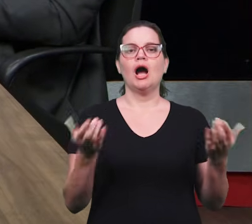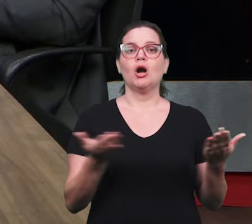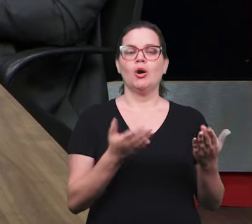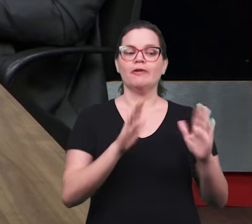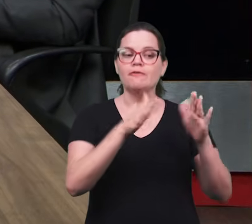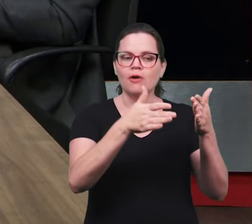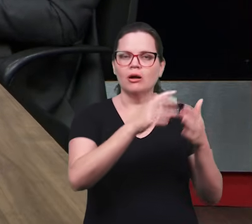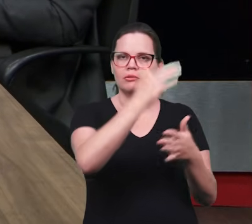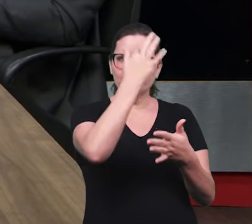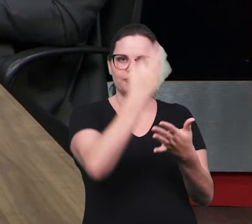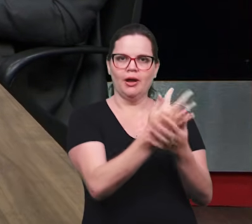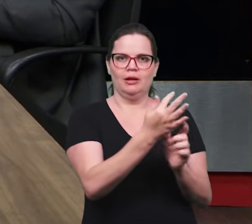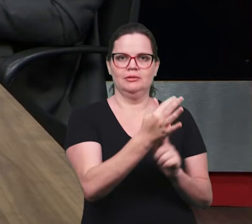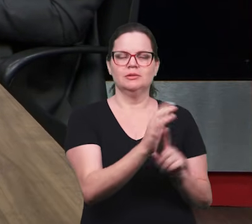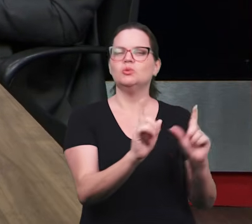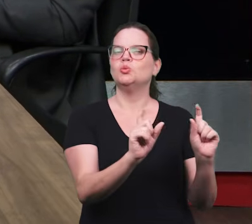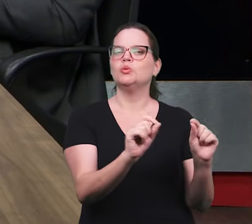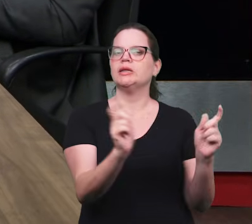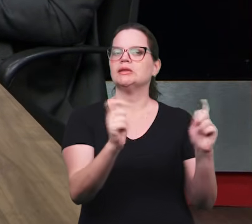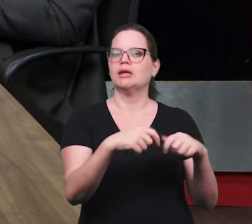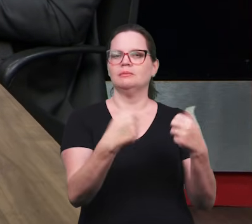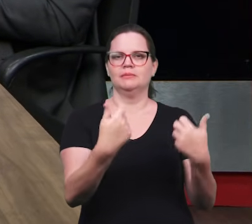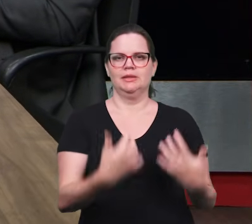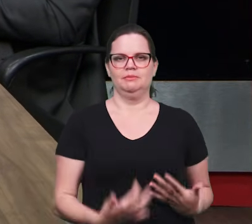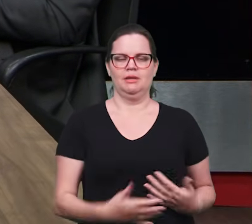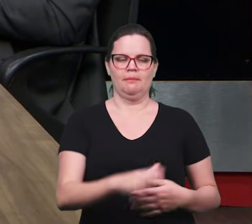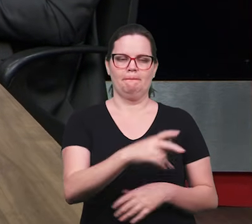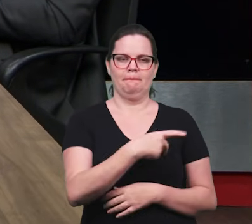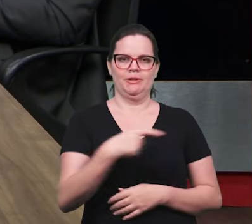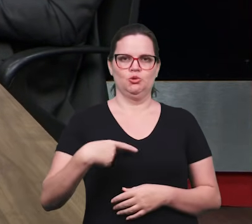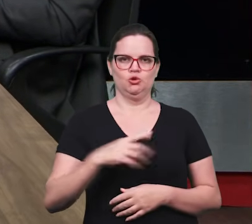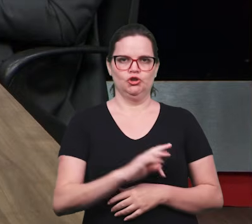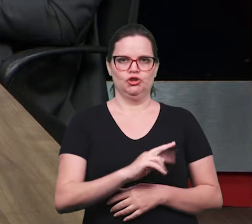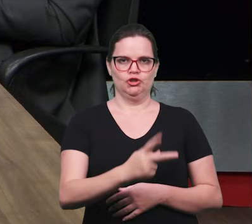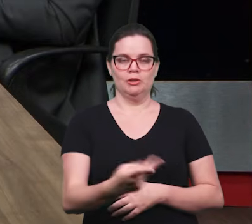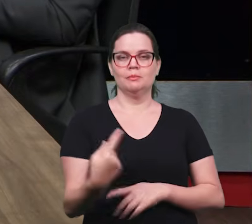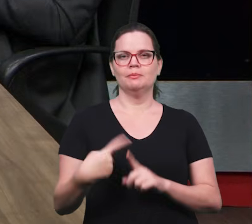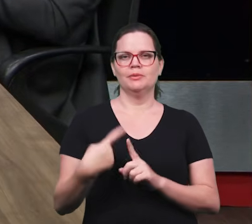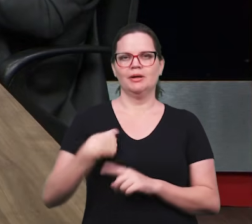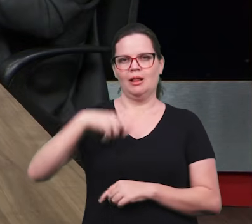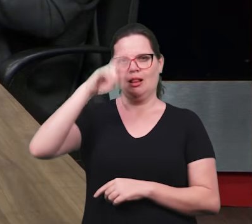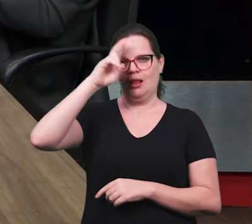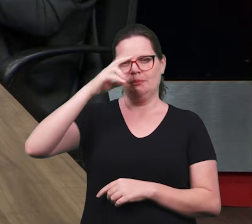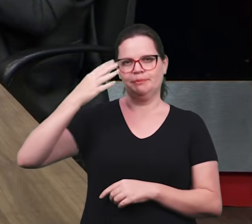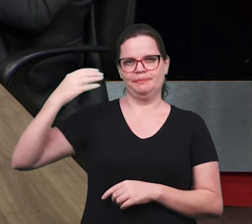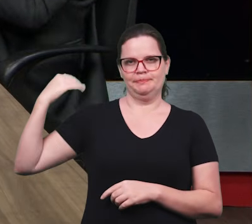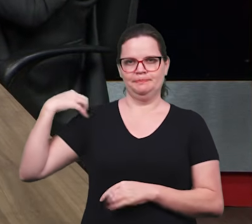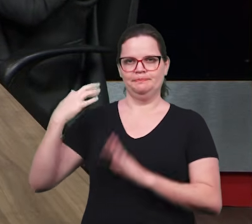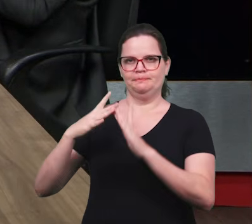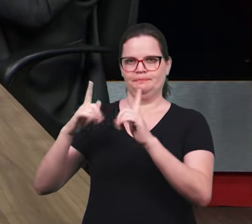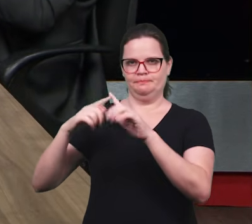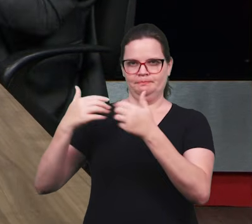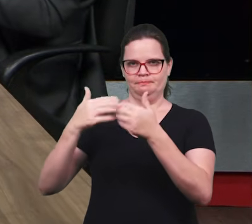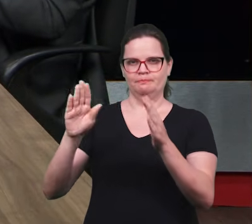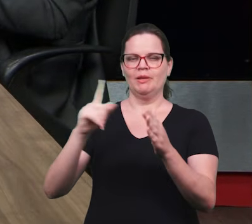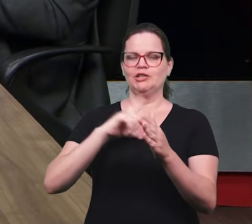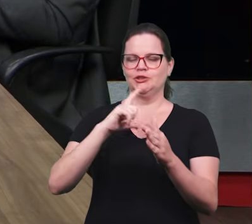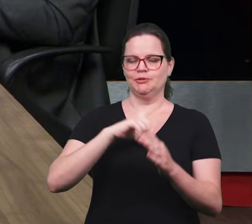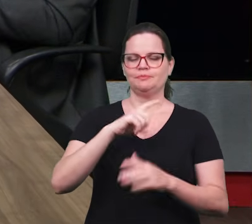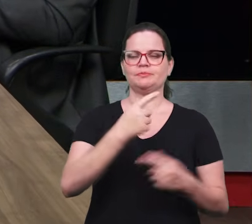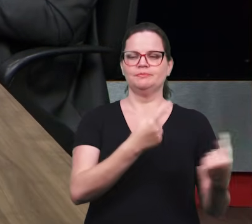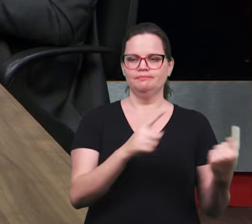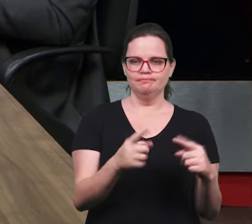falar? Porque, na realidade, quando a gente fala ainda da igreja primitiva, sempre tiveram as